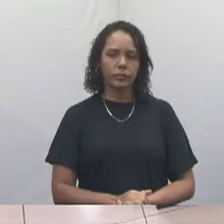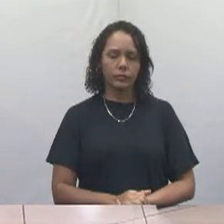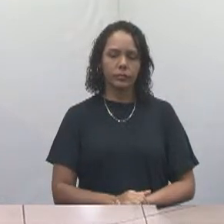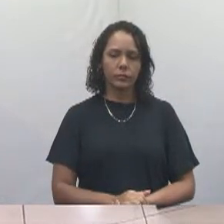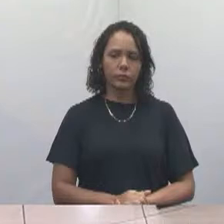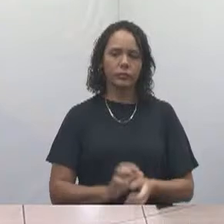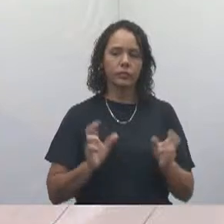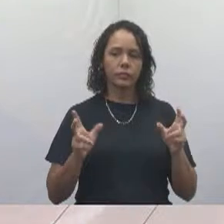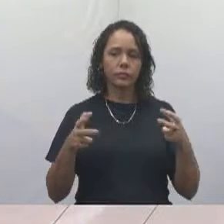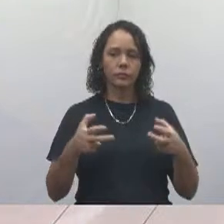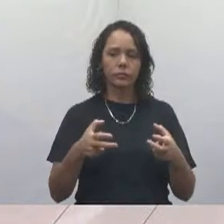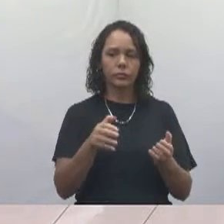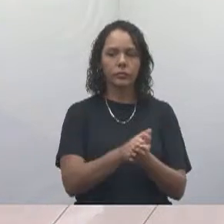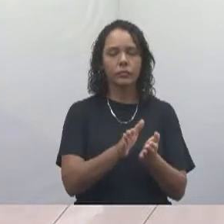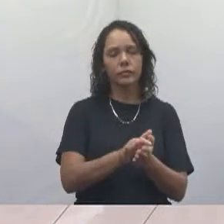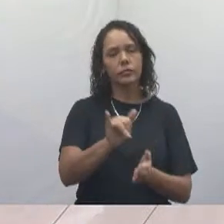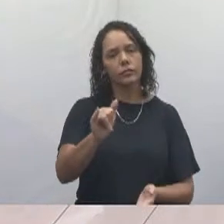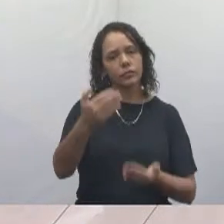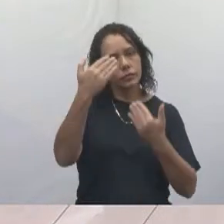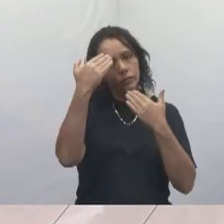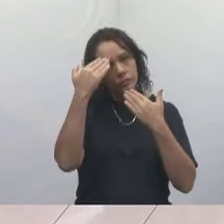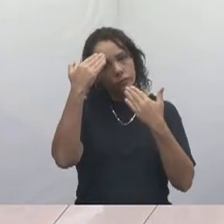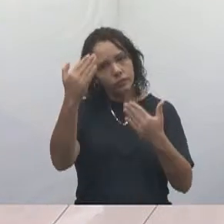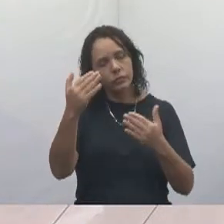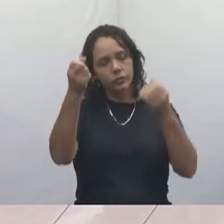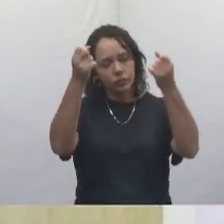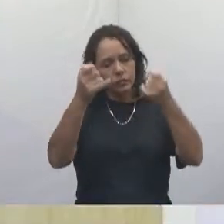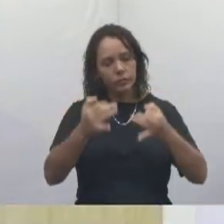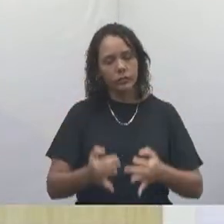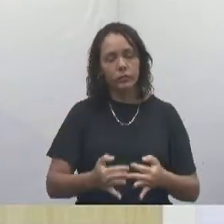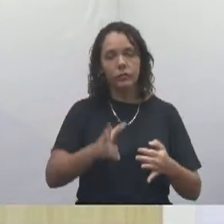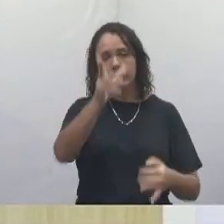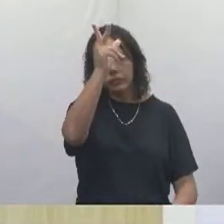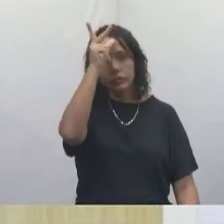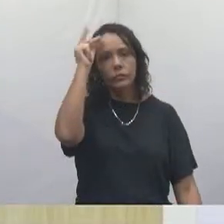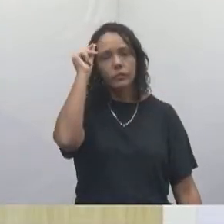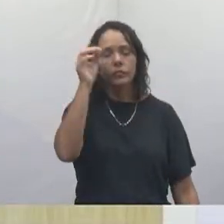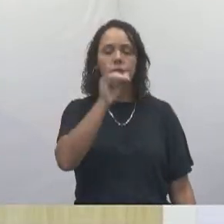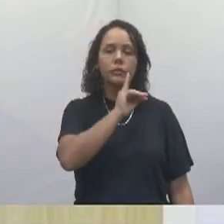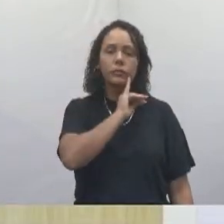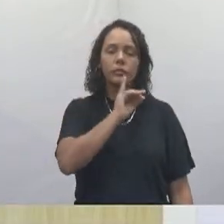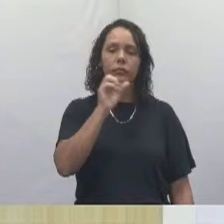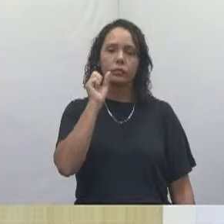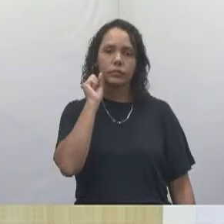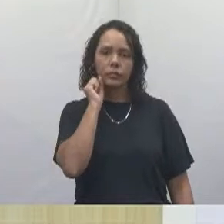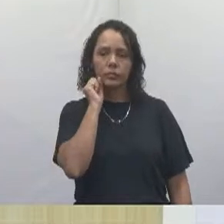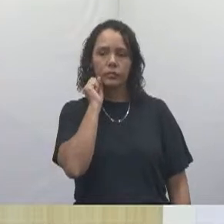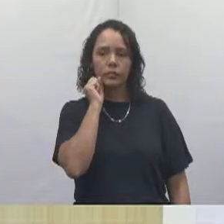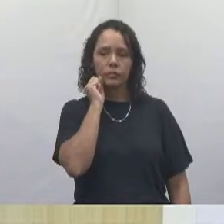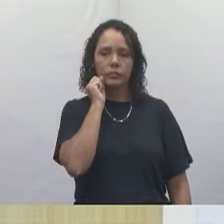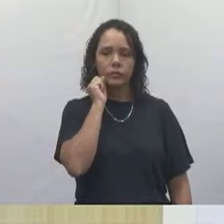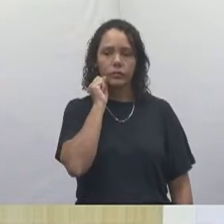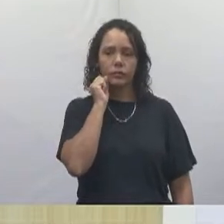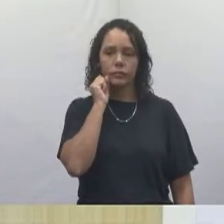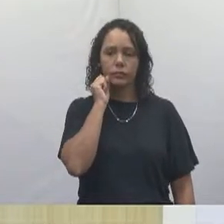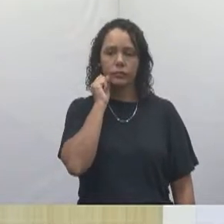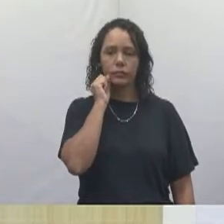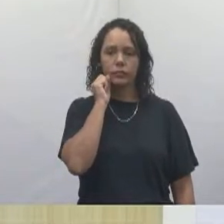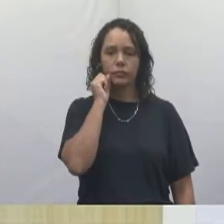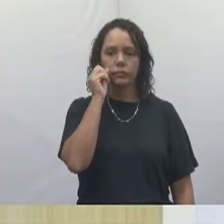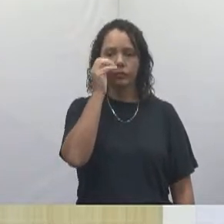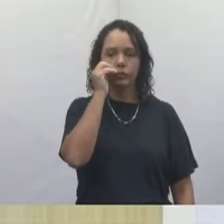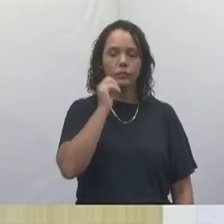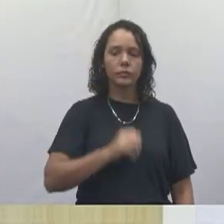A Câmara Municipal de Jacareí agradece a exposição feita pelo senhor prefeito, excelentíssimo doutor Isaías José de